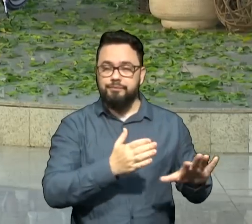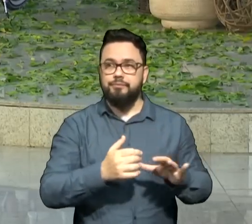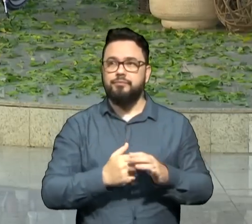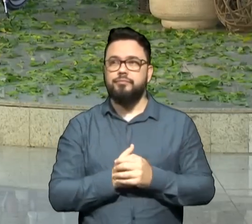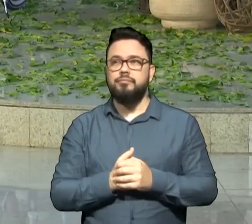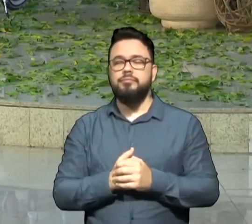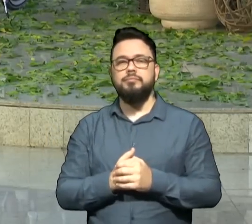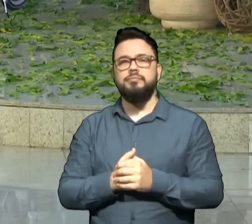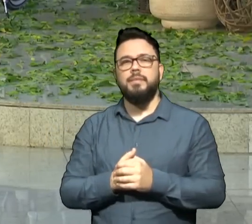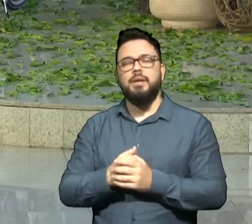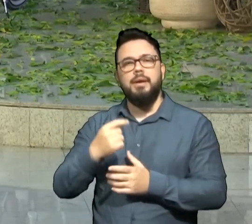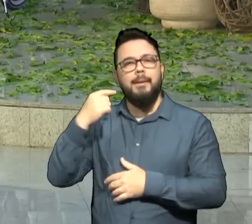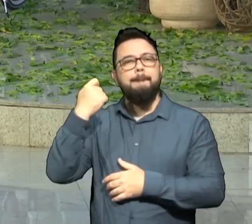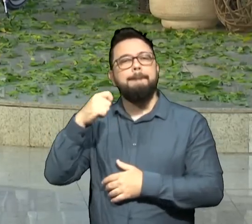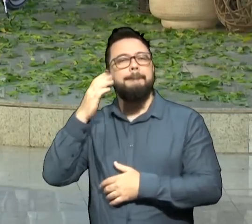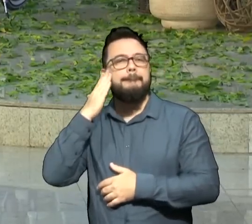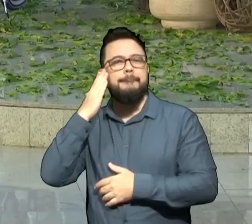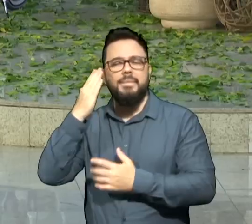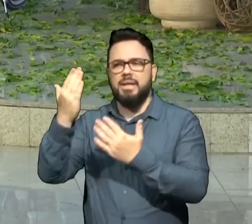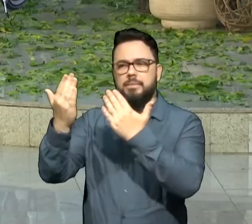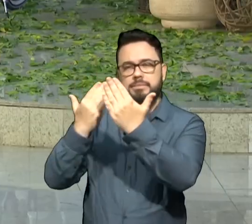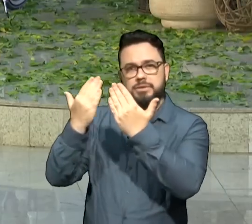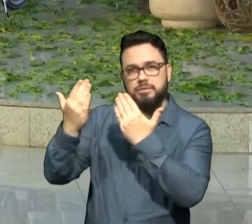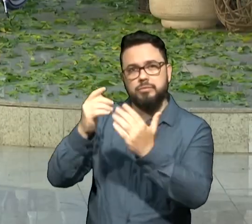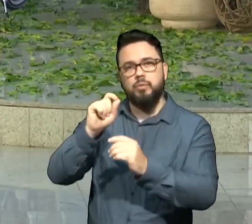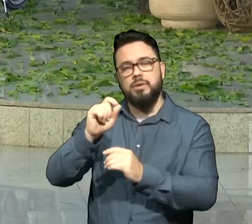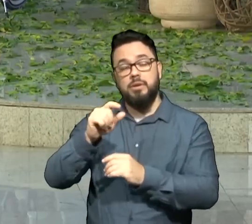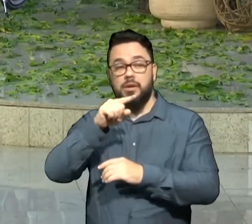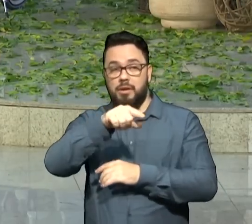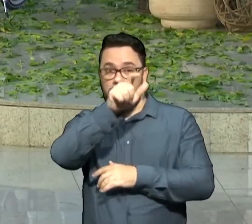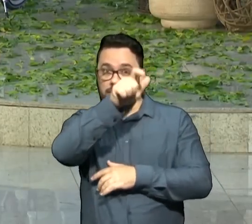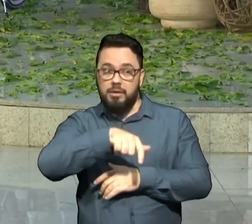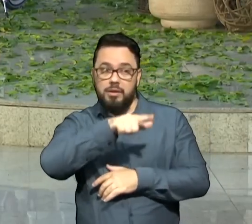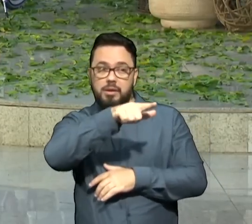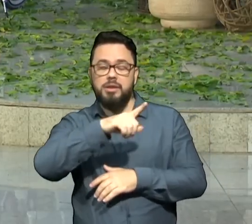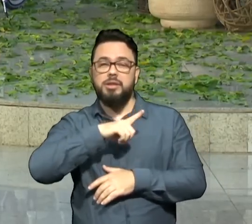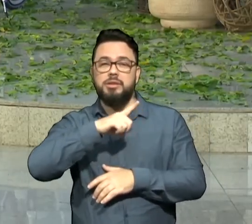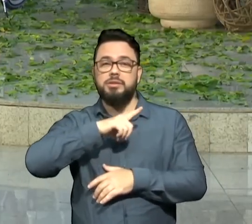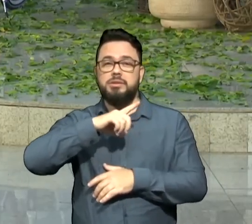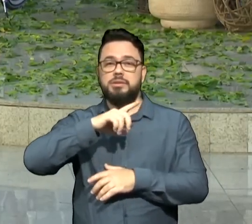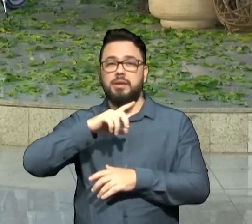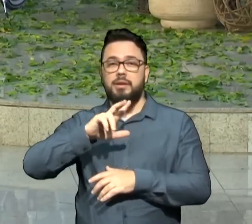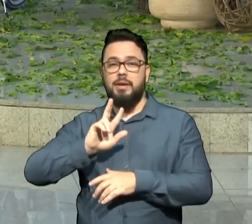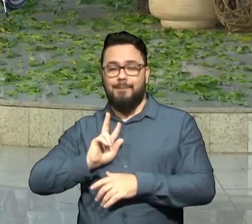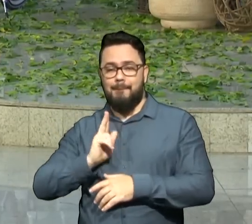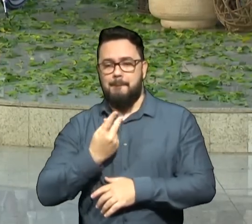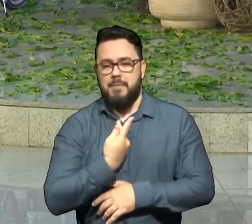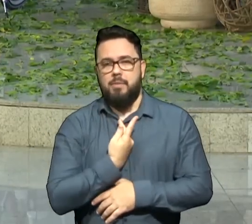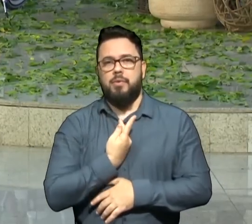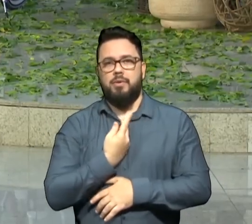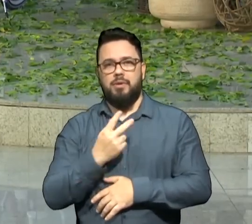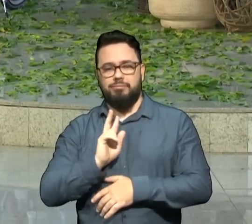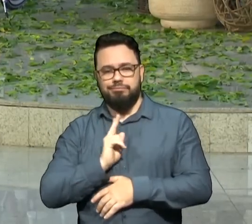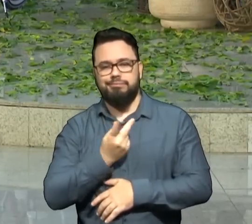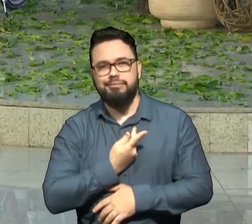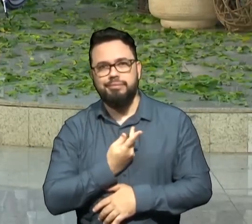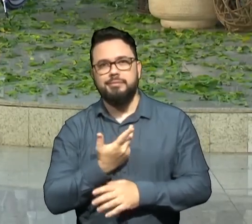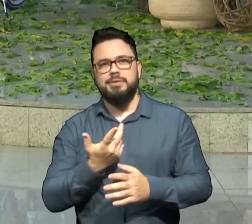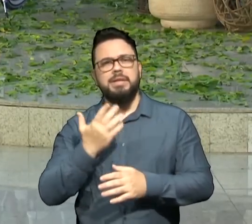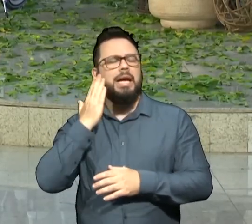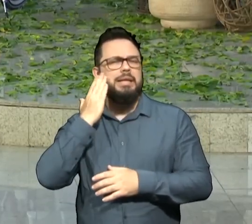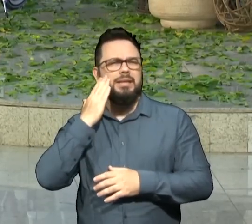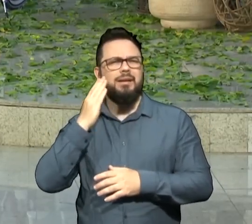psicobiografia mostram que Santos doon sofria de bipolaridade eu sei que o termo bipolaridade hoje está um pouco em desuso